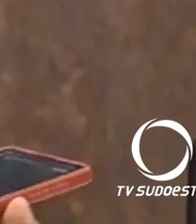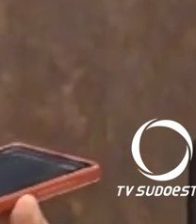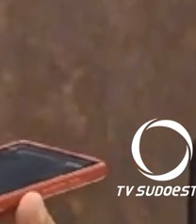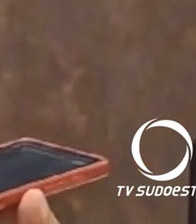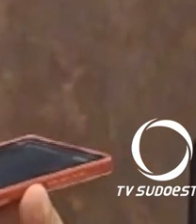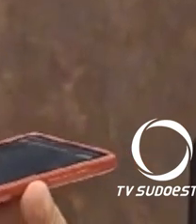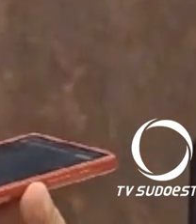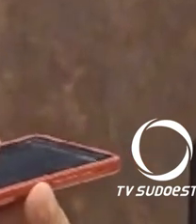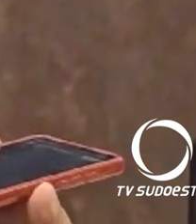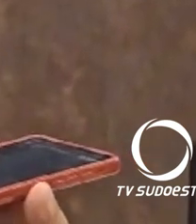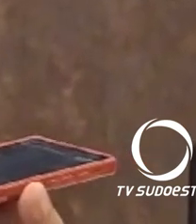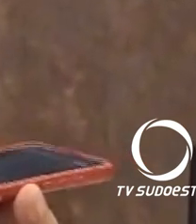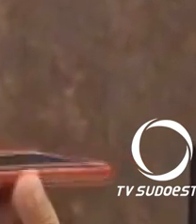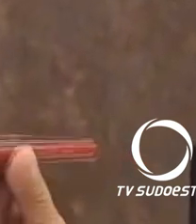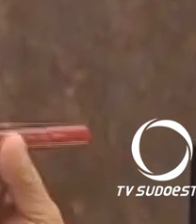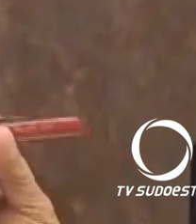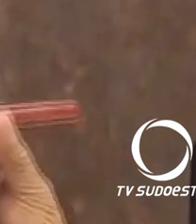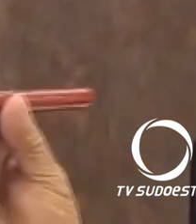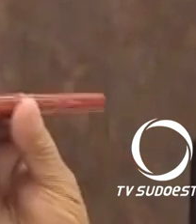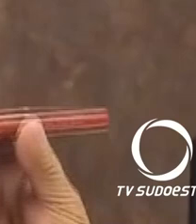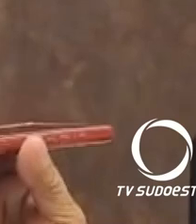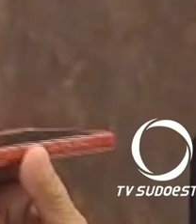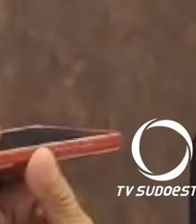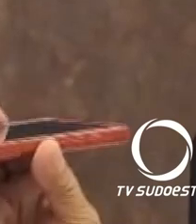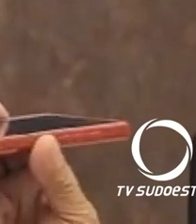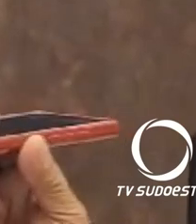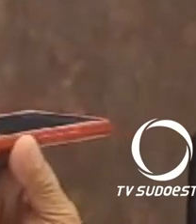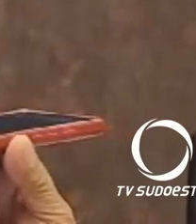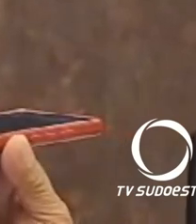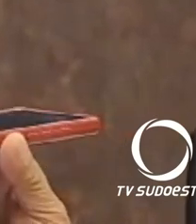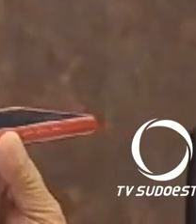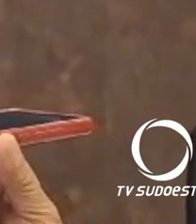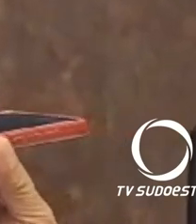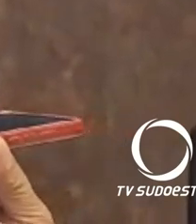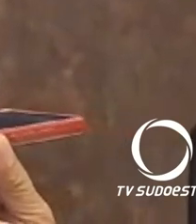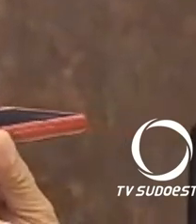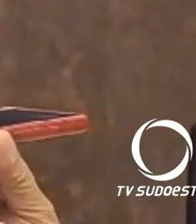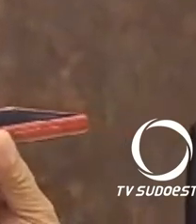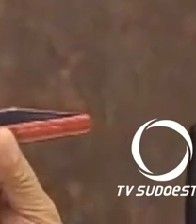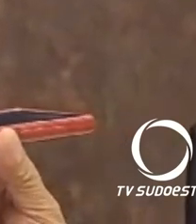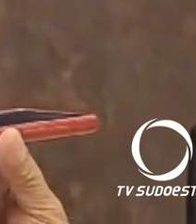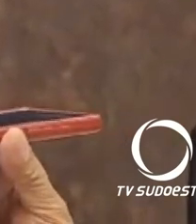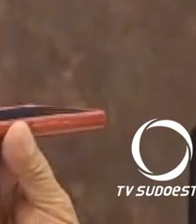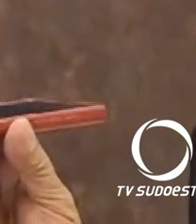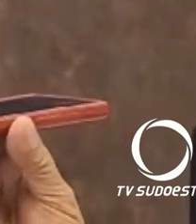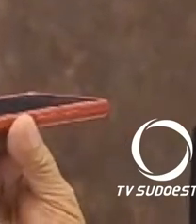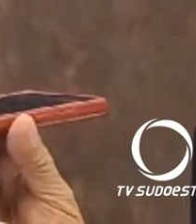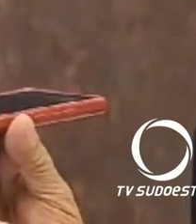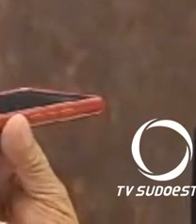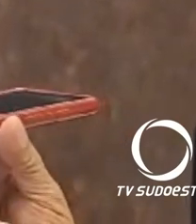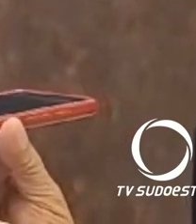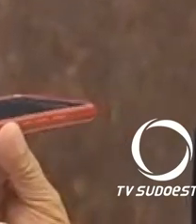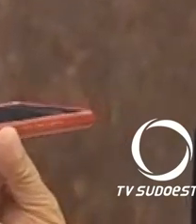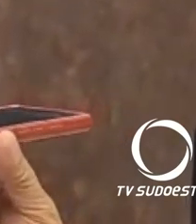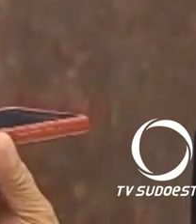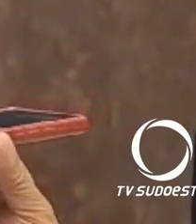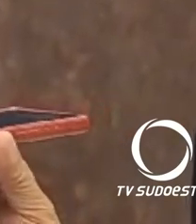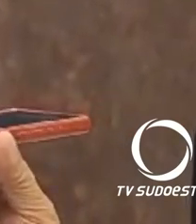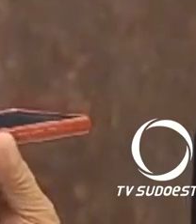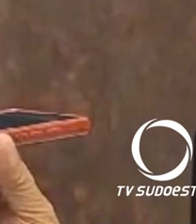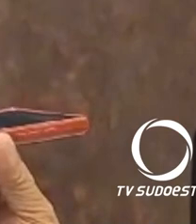esposa estar recebendo auxílios e segunda pelo fato do vereador estaria então Eh